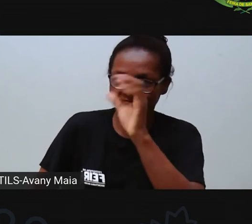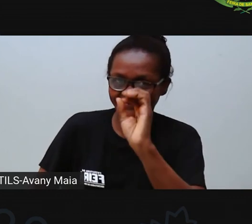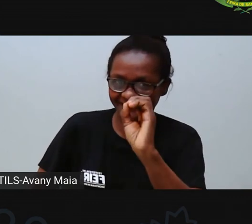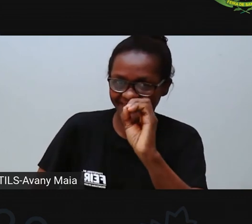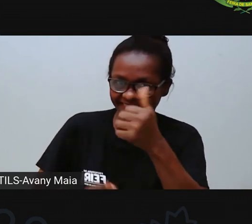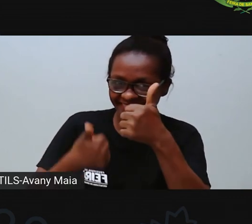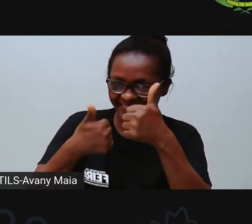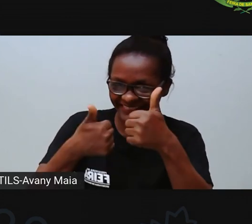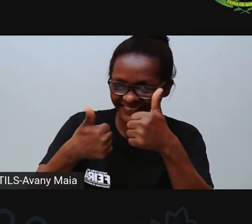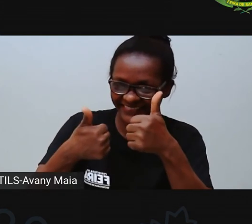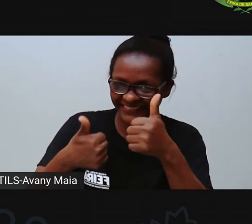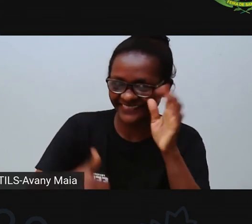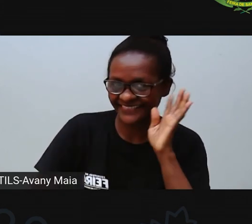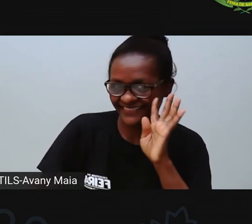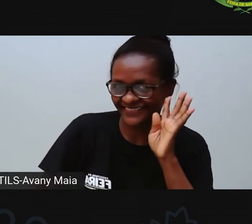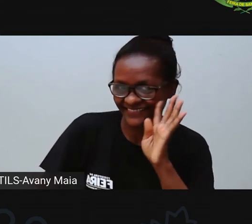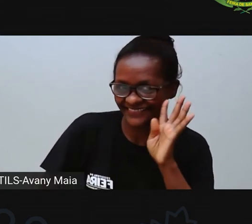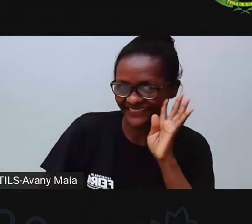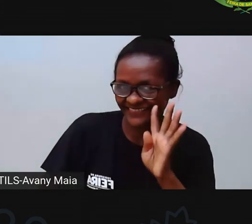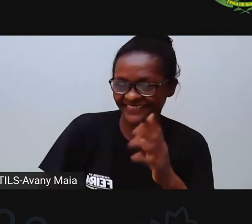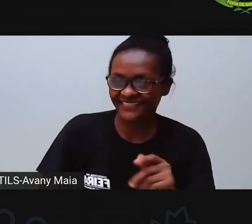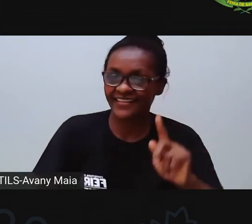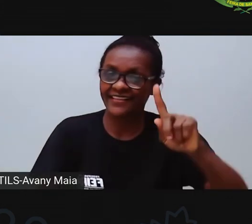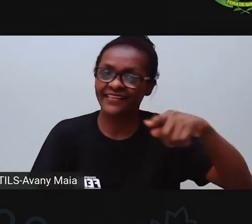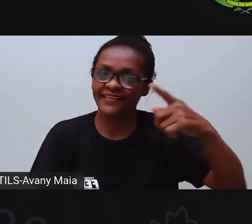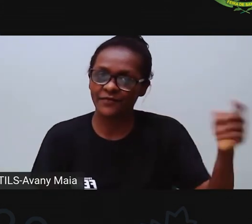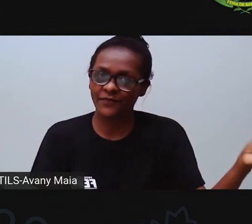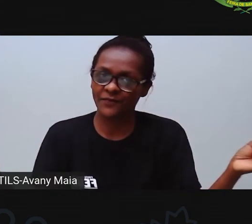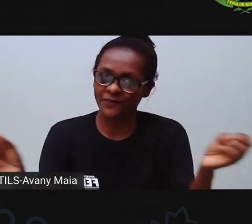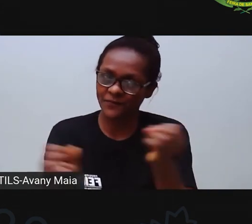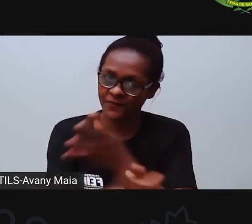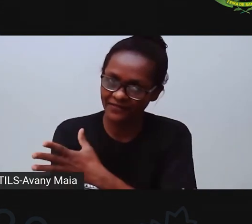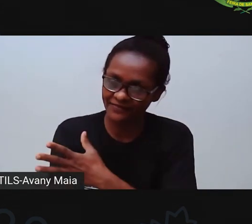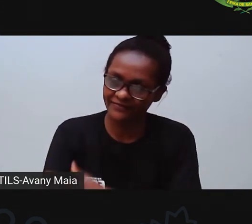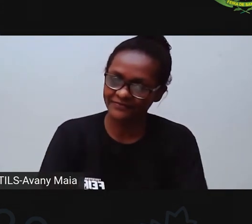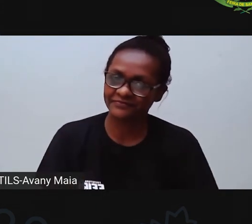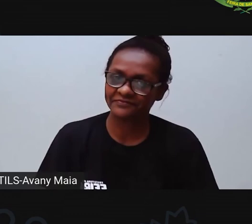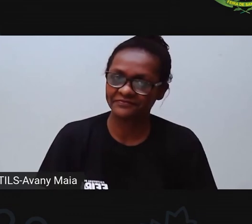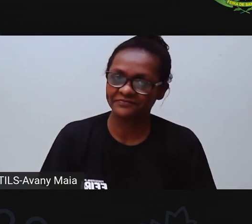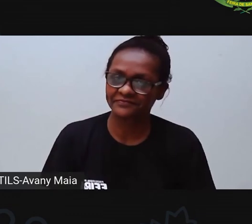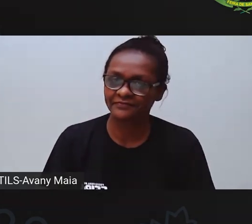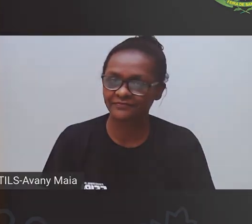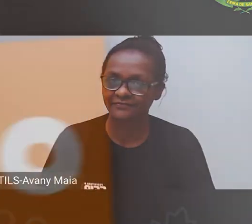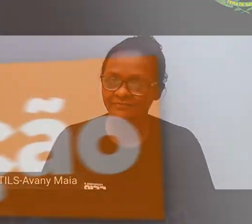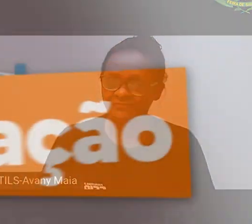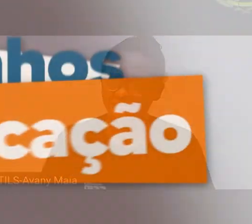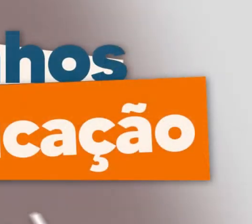ok? Então é isso, a gente vai ficando por aqui. A gente se vê na próxima aula. Um beijinho e até mais. Tchau, tchau.